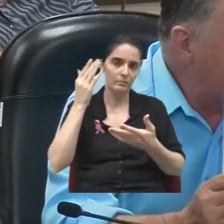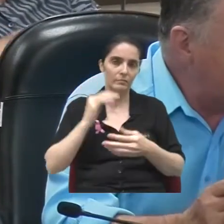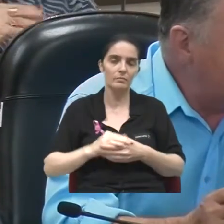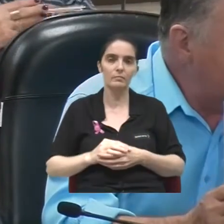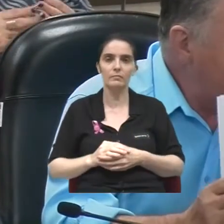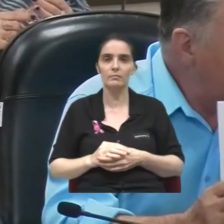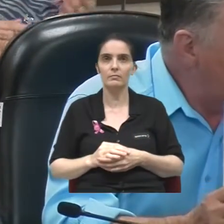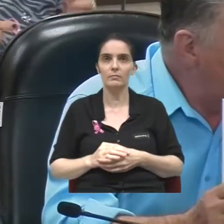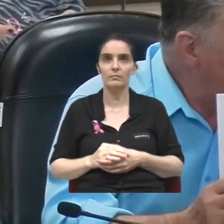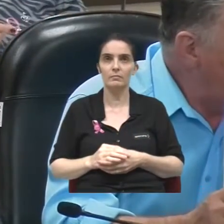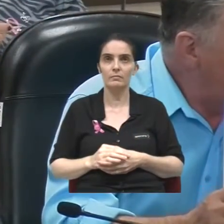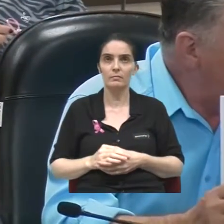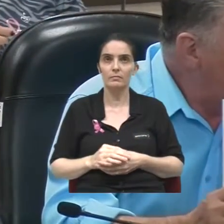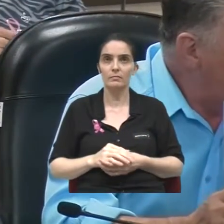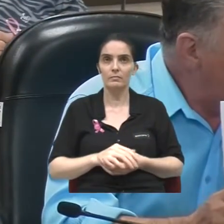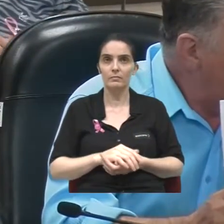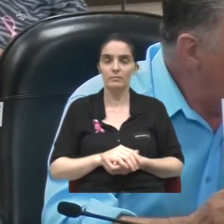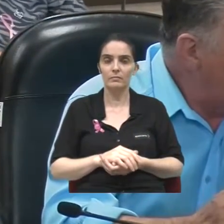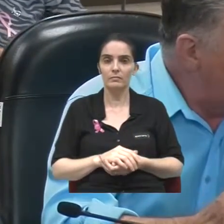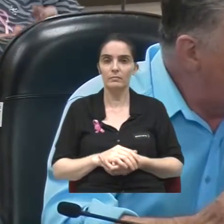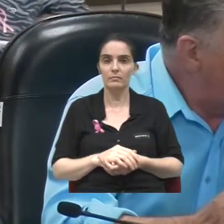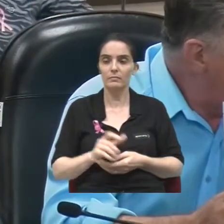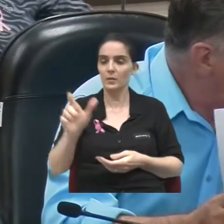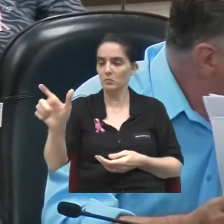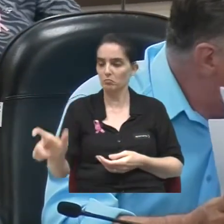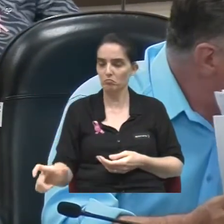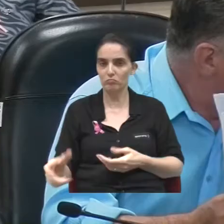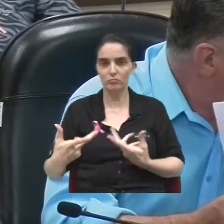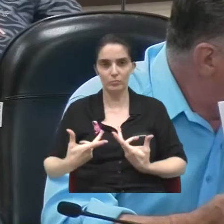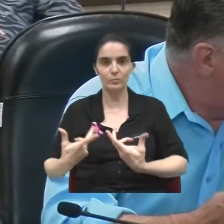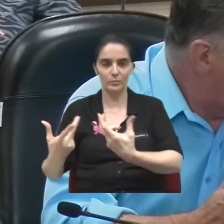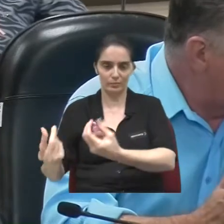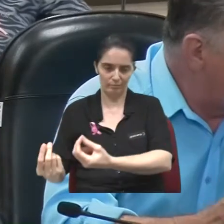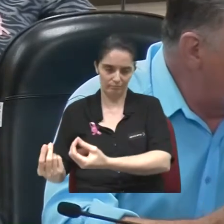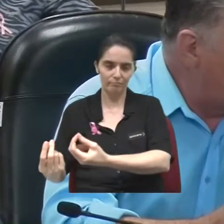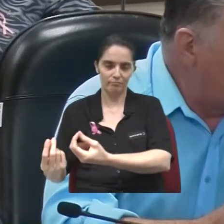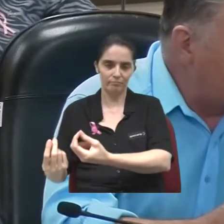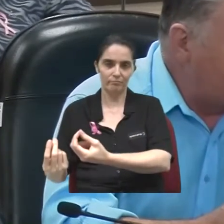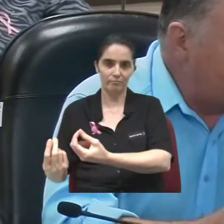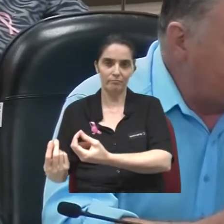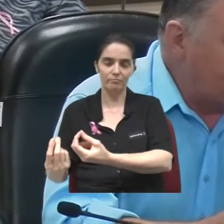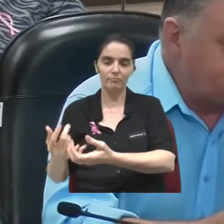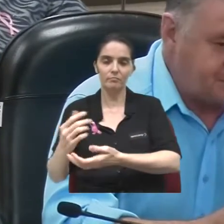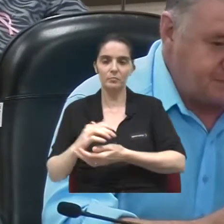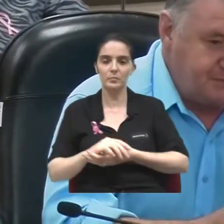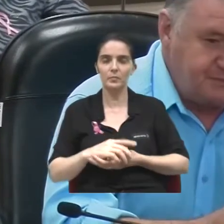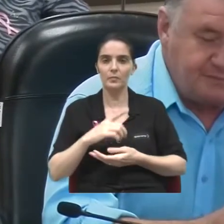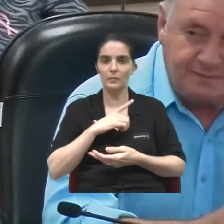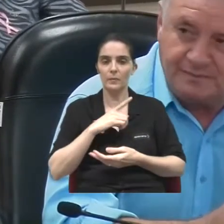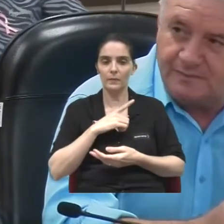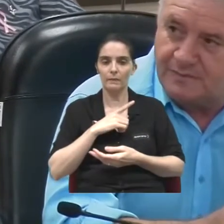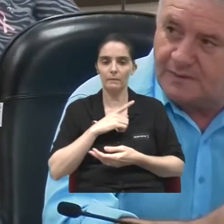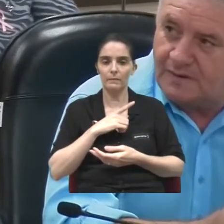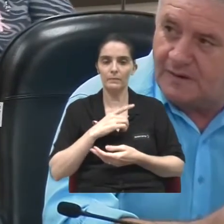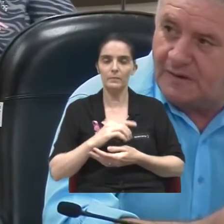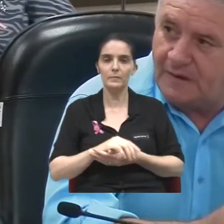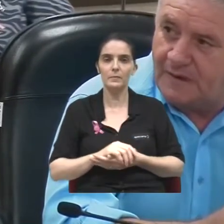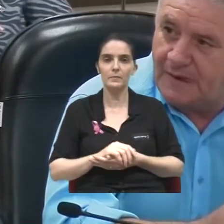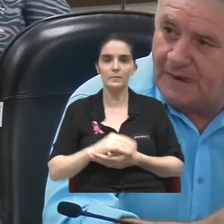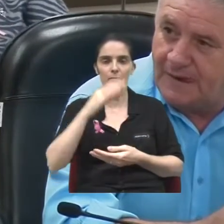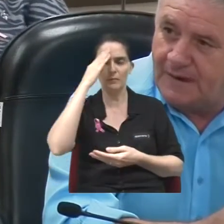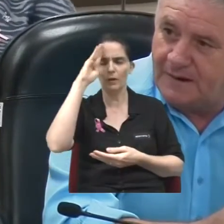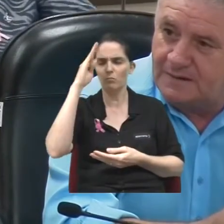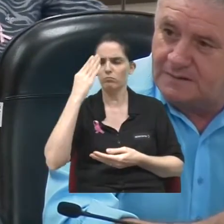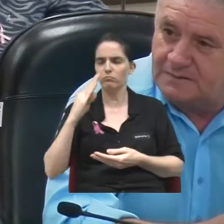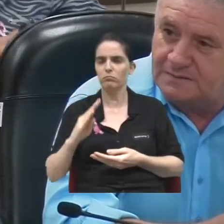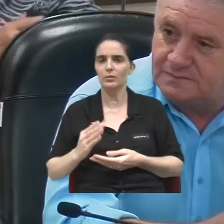confirmará em relação a seu merecimento em ter esta tão nobre honraria limeirense sendo concedida.